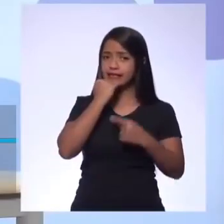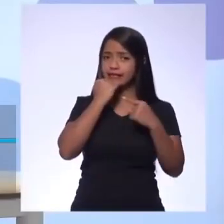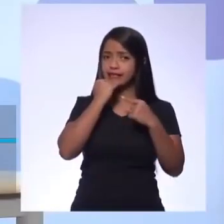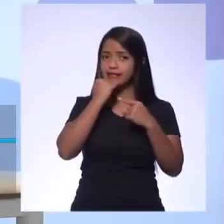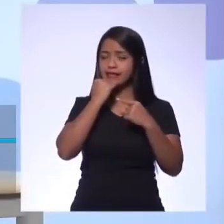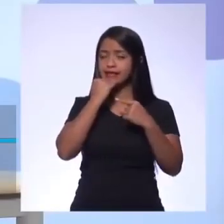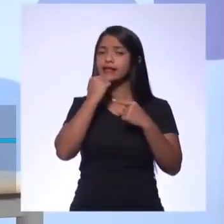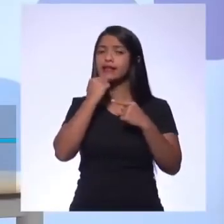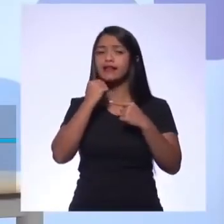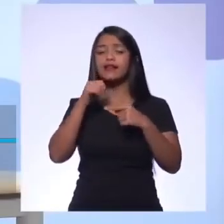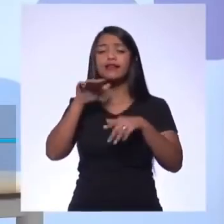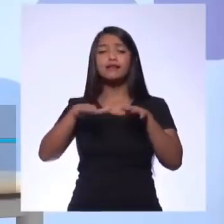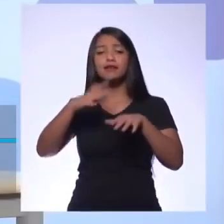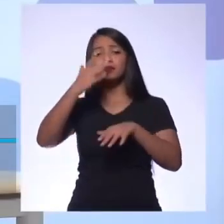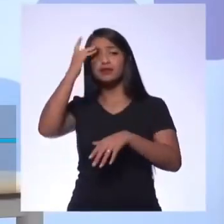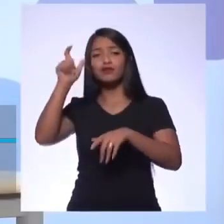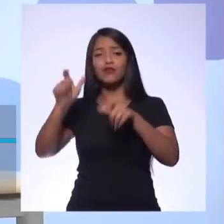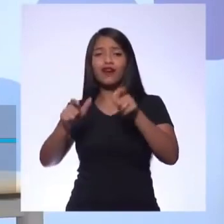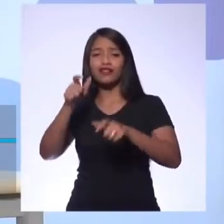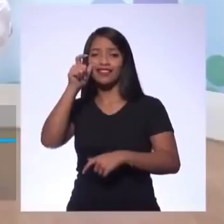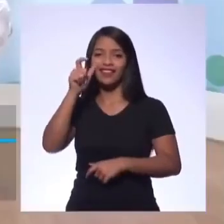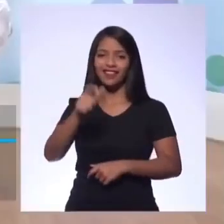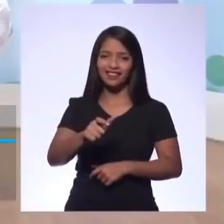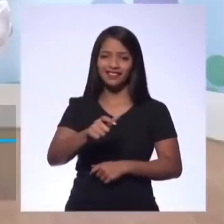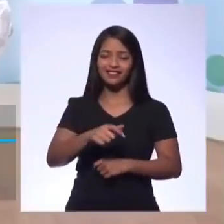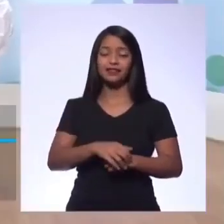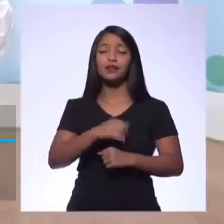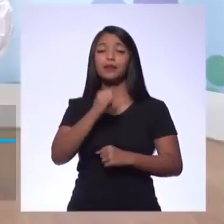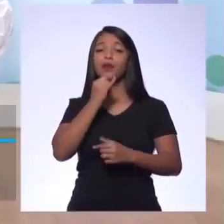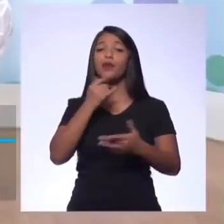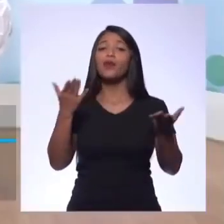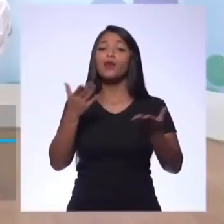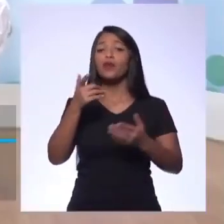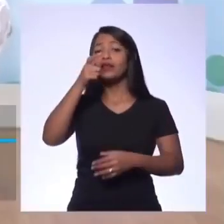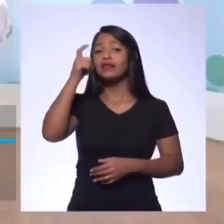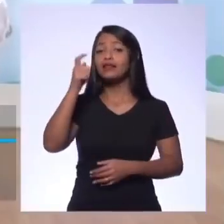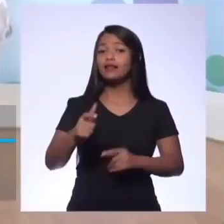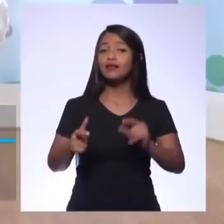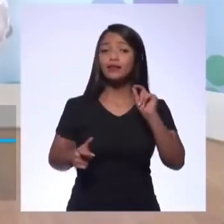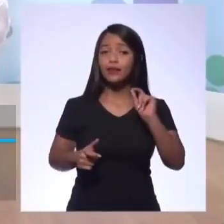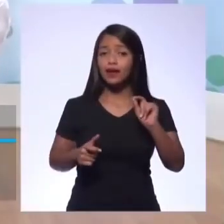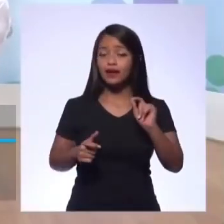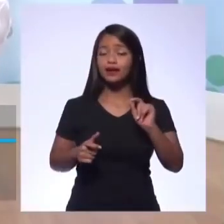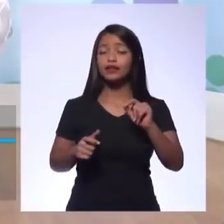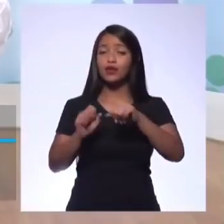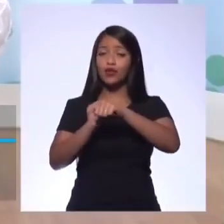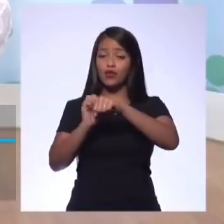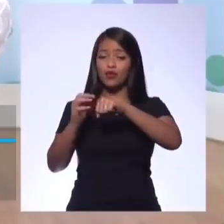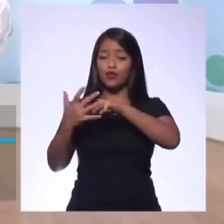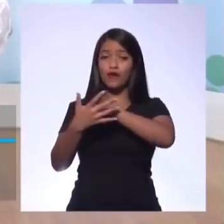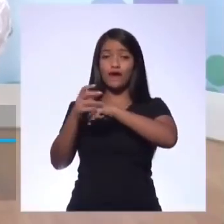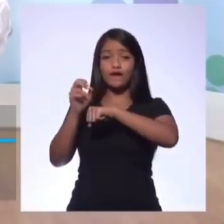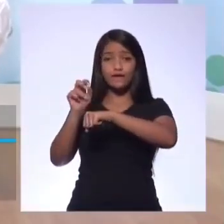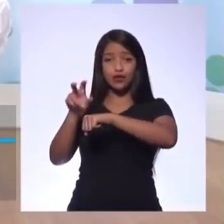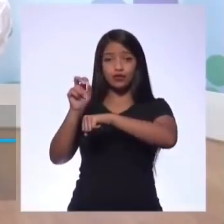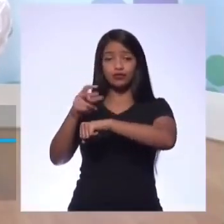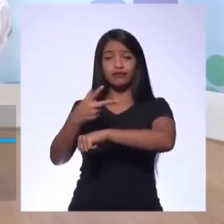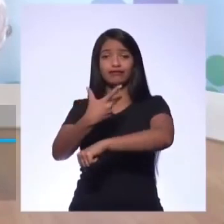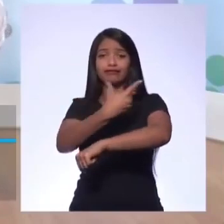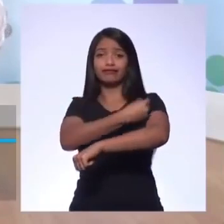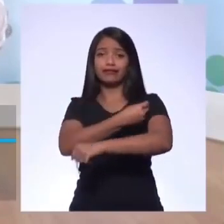lado de alguns interesses, né? Sim. Hoje, por exemplo, qual é o interesse? Buscar uma vacina para o vírus que está aí.